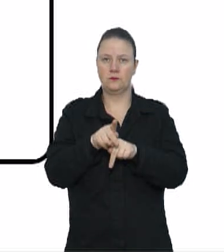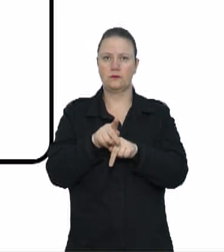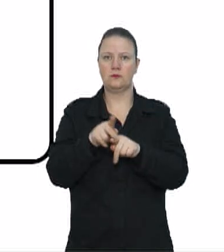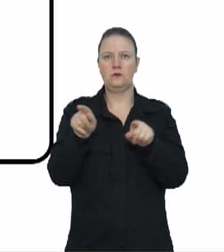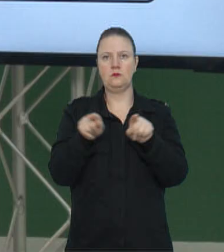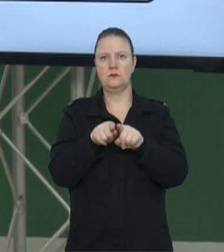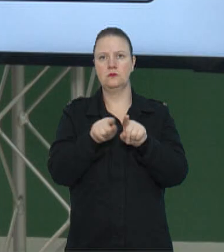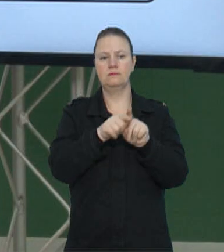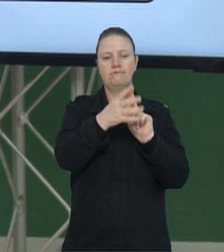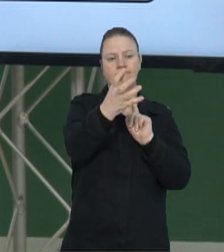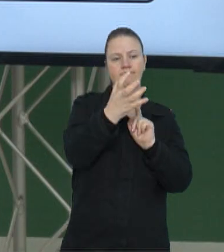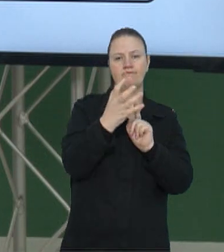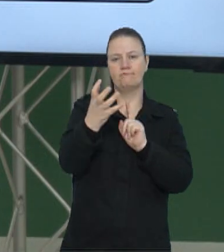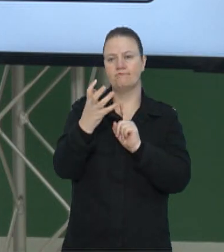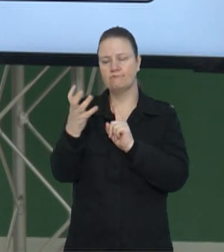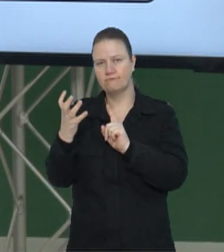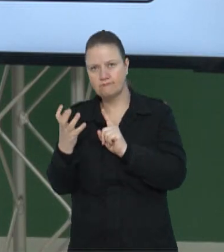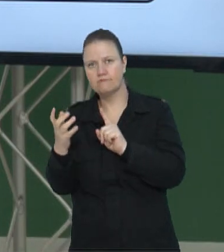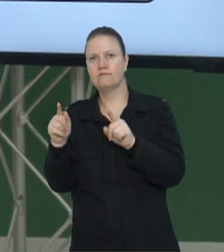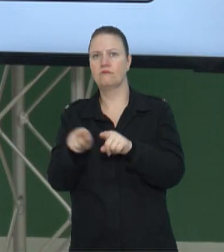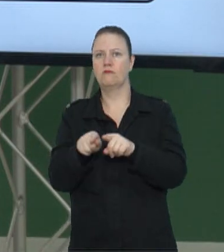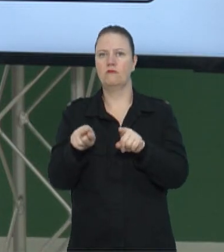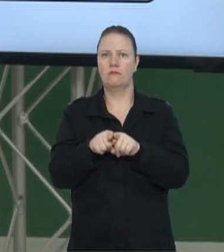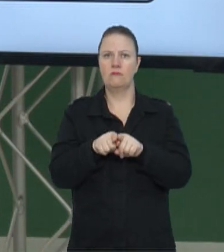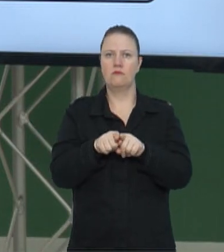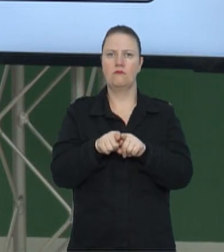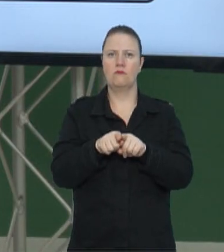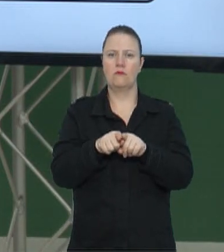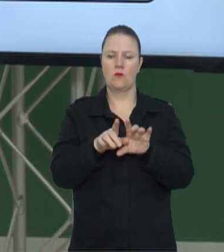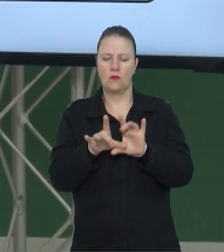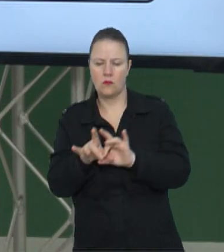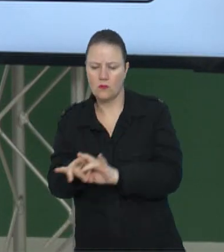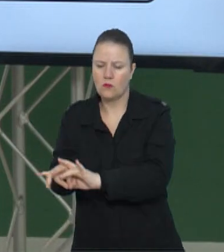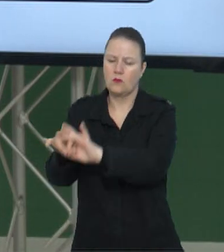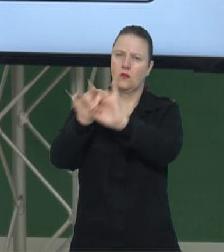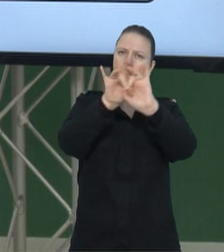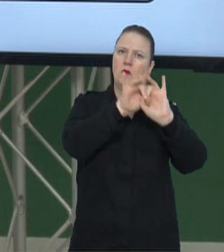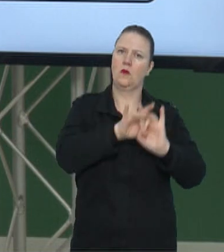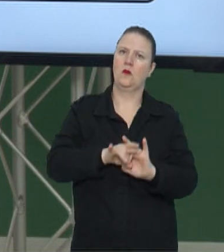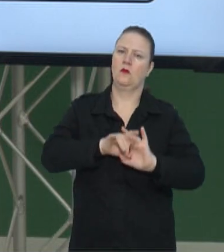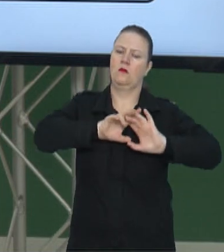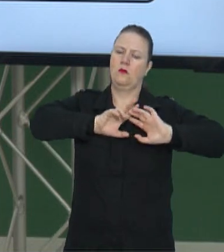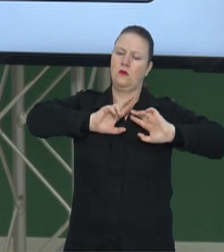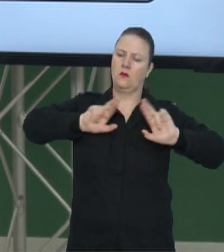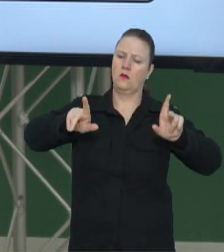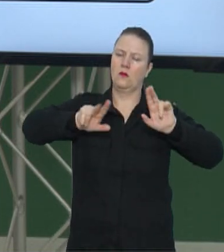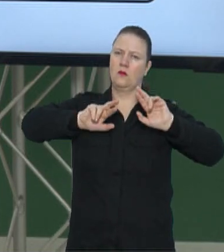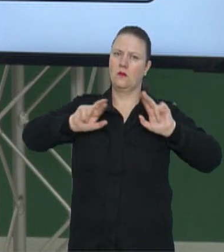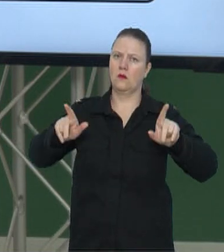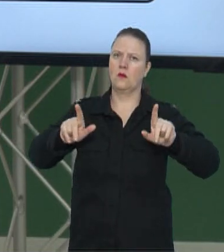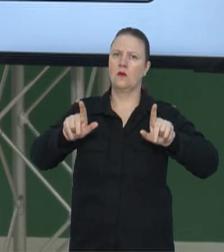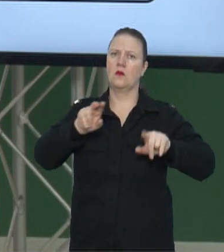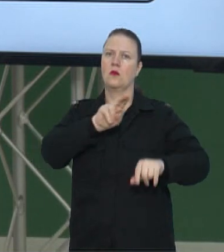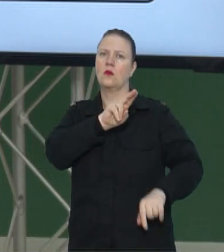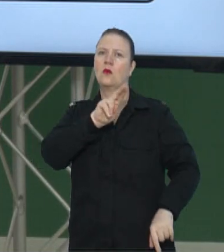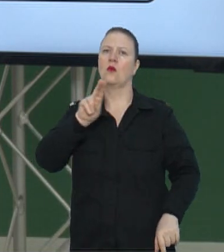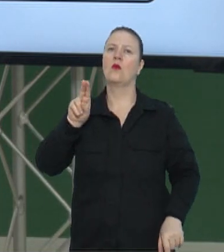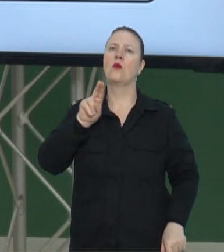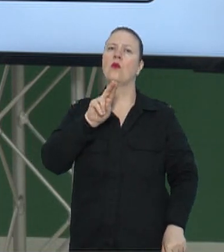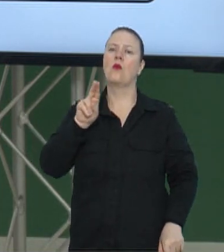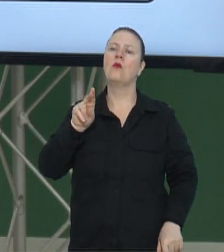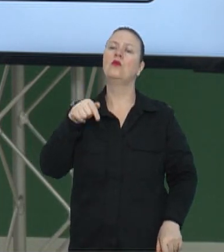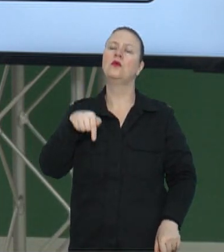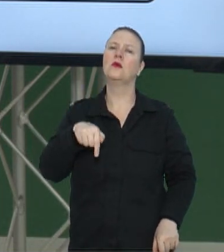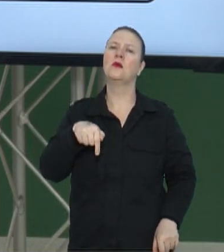que influenciam nas características que formam um conjunto diferenciado e que nós vamos chamar aí de população